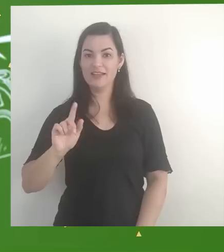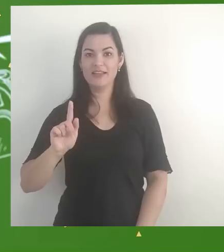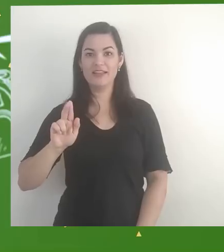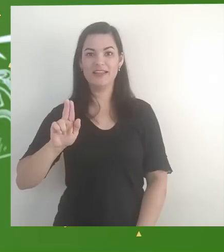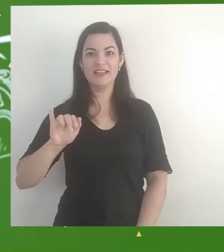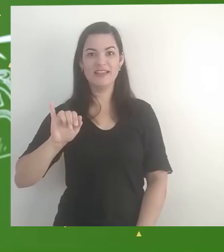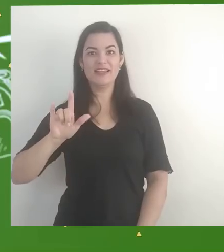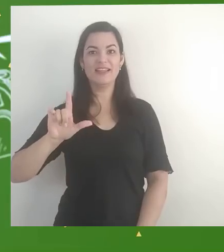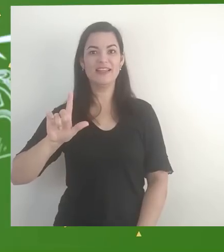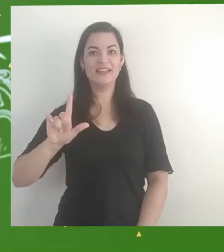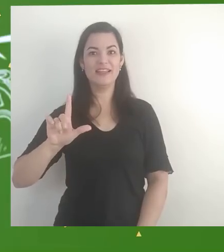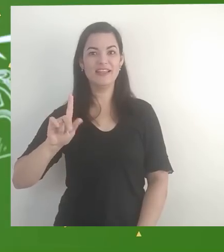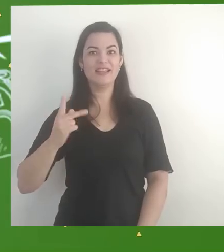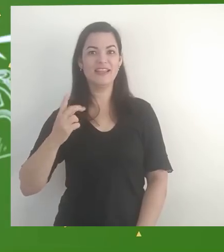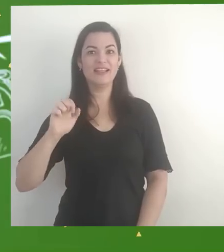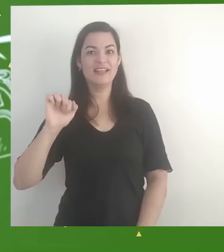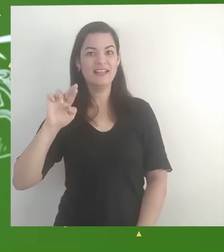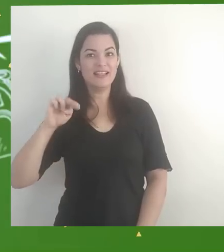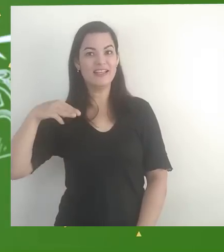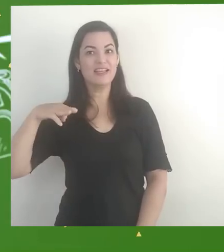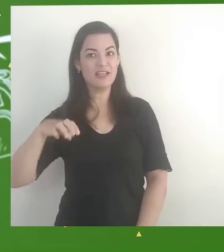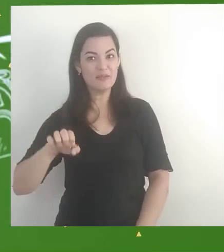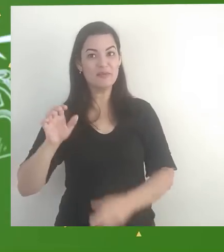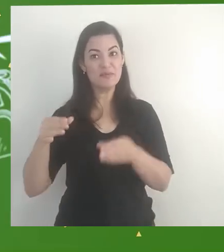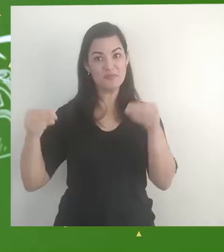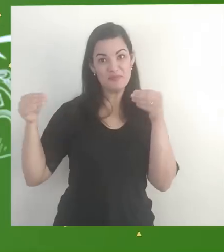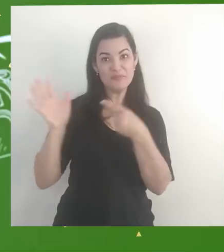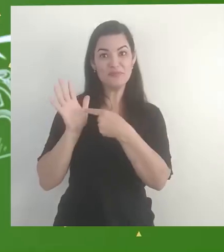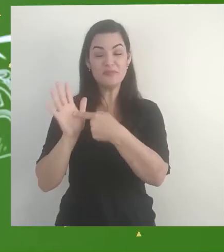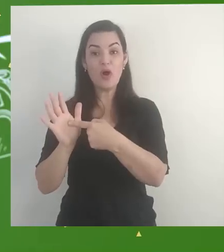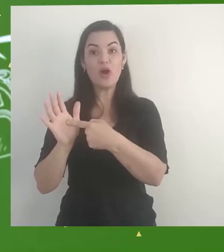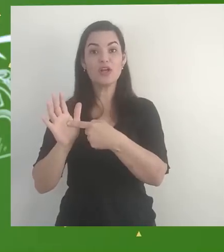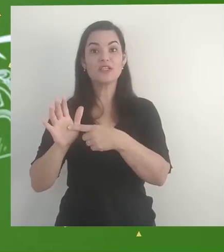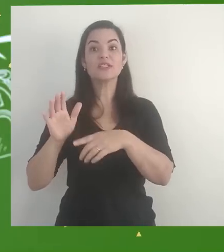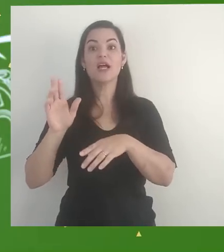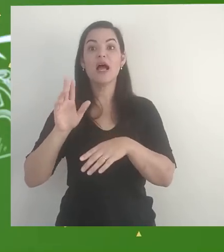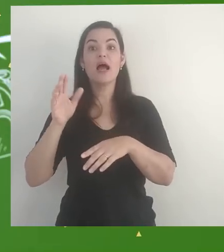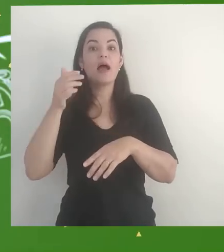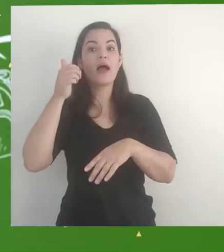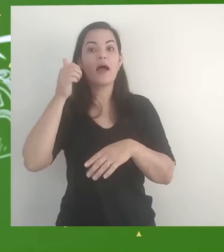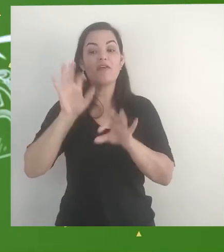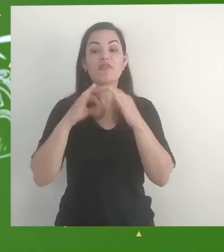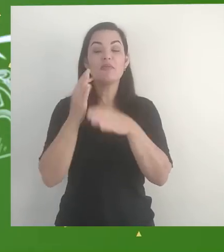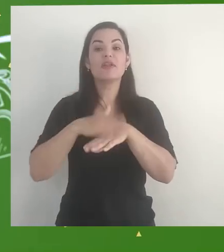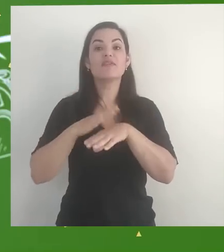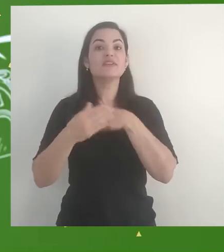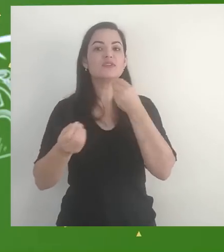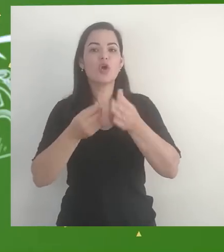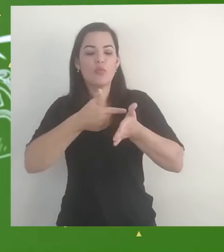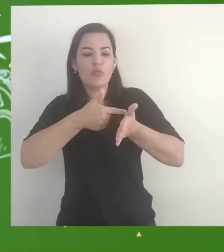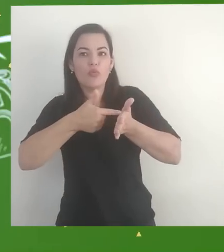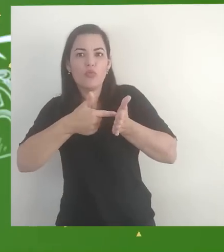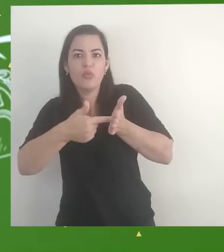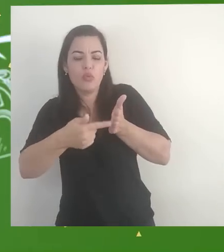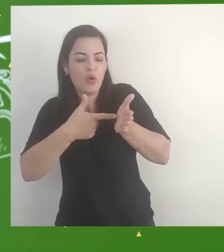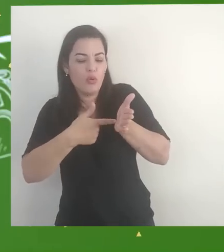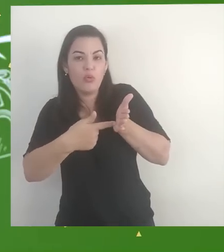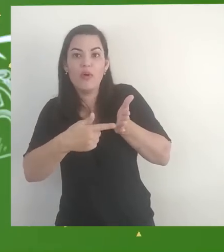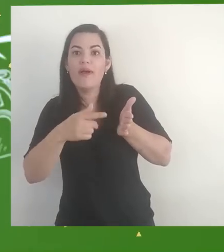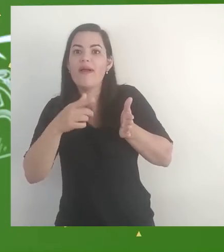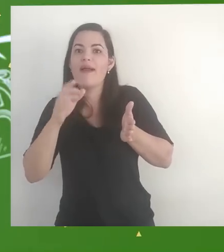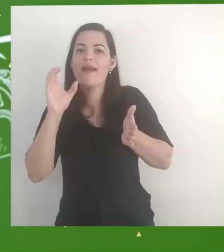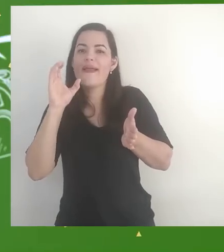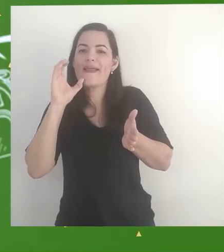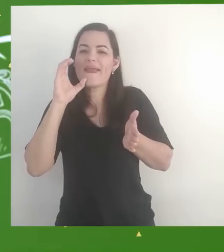com cola quente, para que ele consiga perceber o formato desse avião com o toque dos dedos, né? Então, ele não